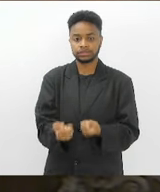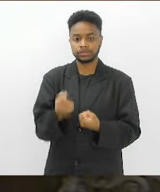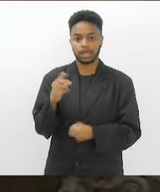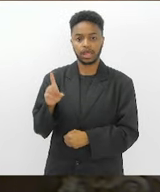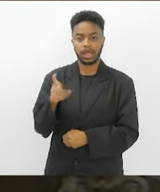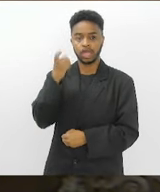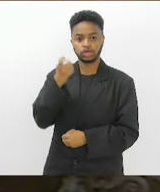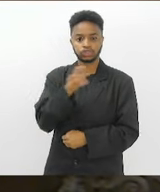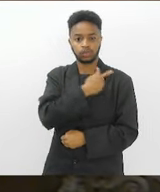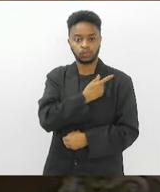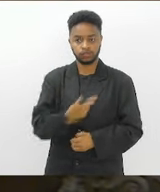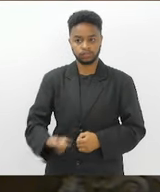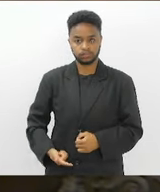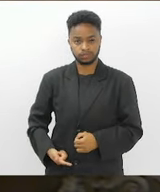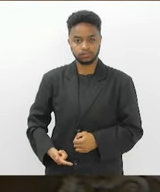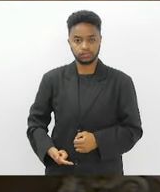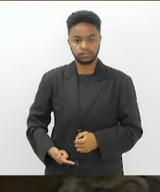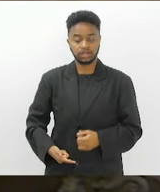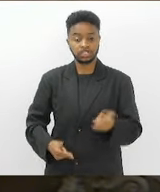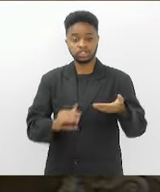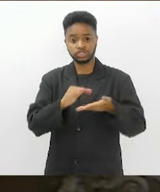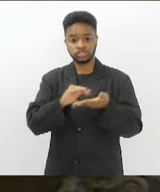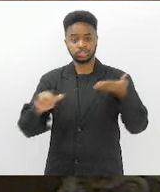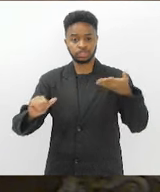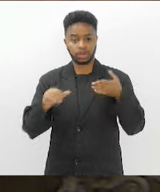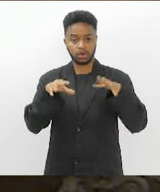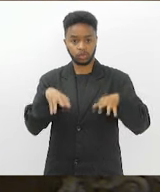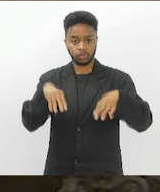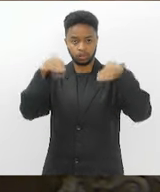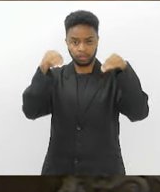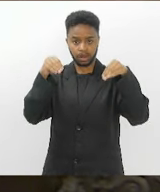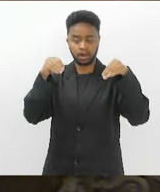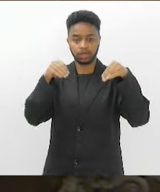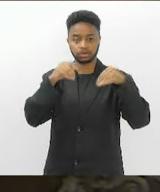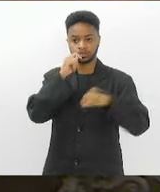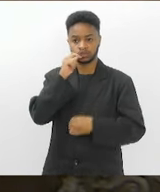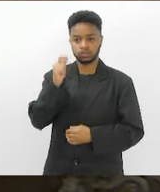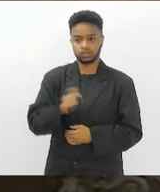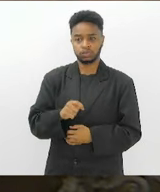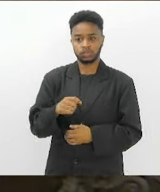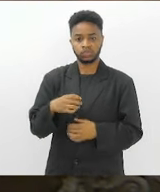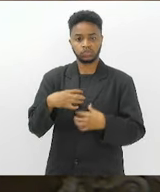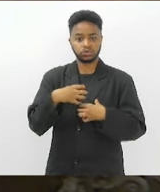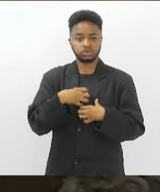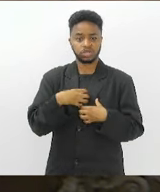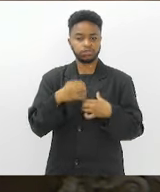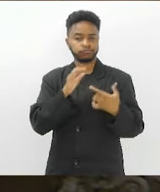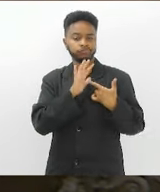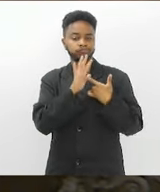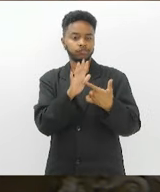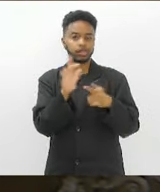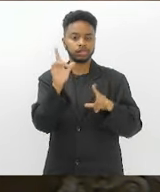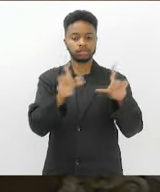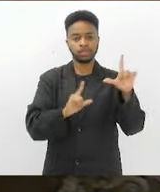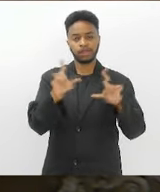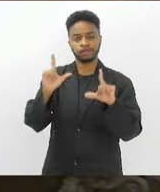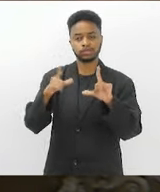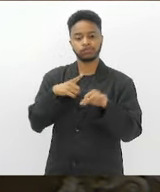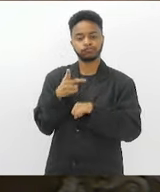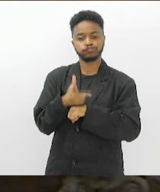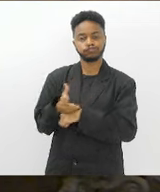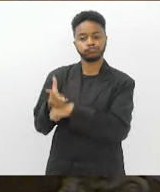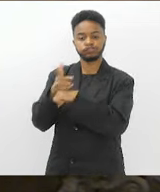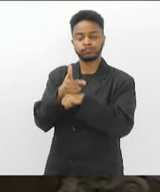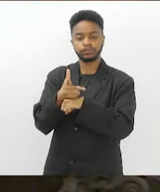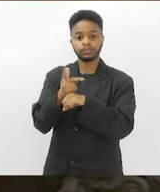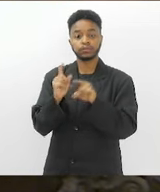Estado seja retirado do Palácio de uma forma midiática, com televisão na porta, e que